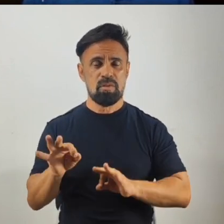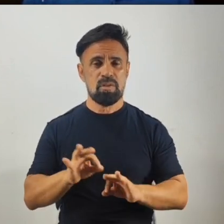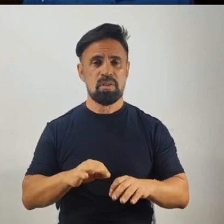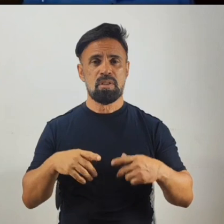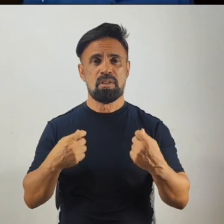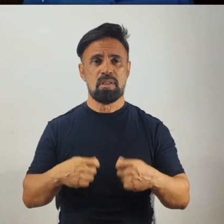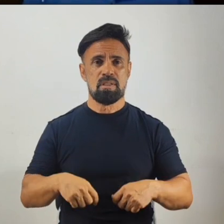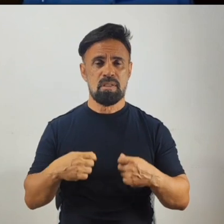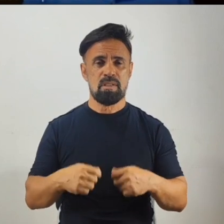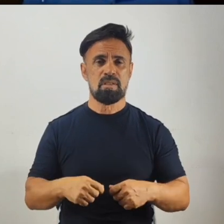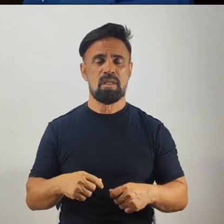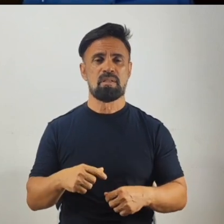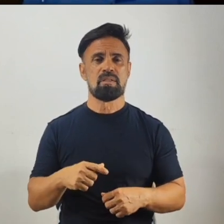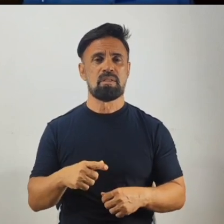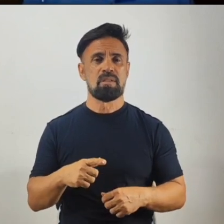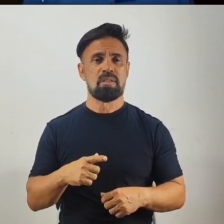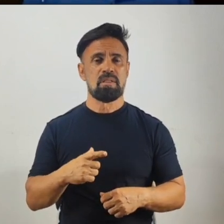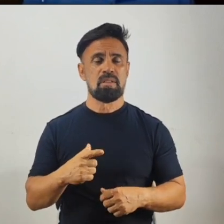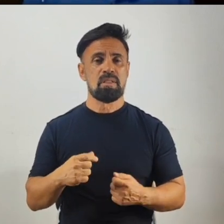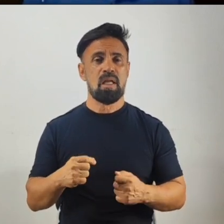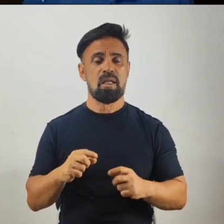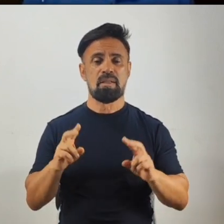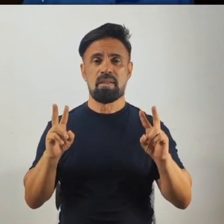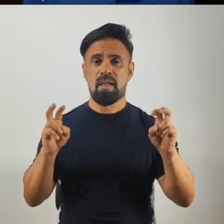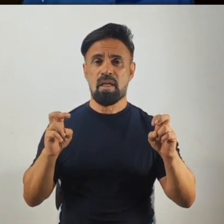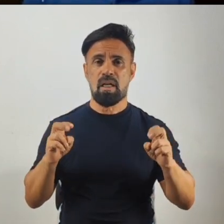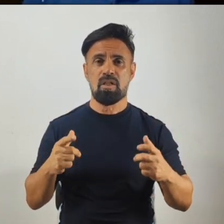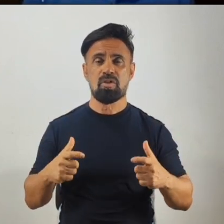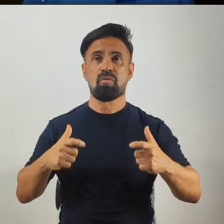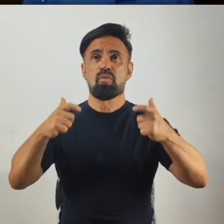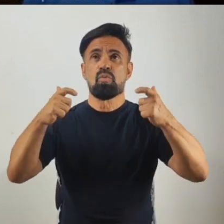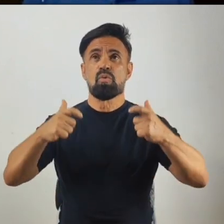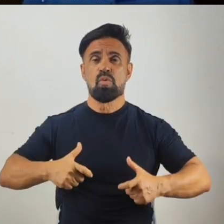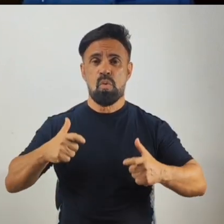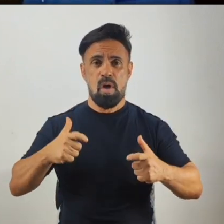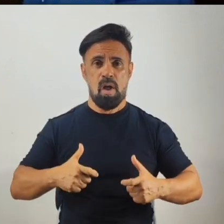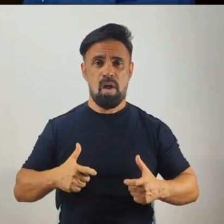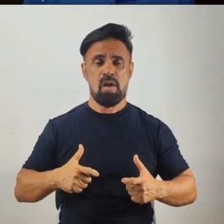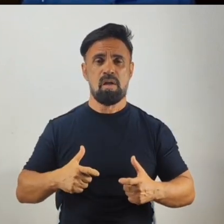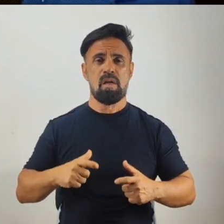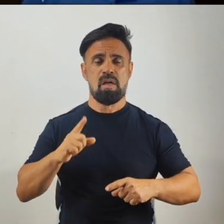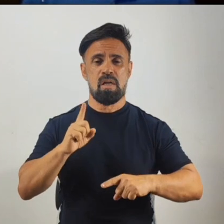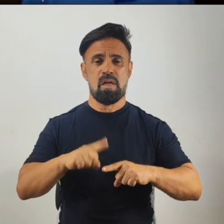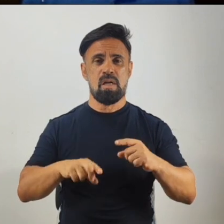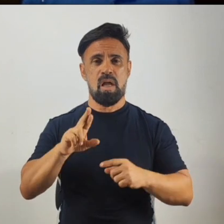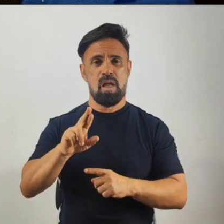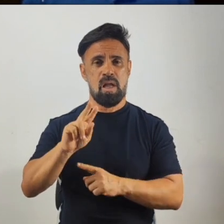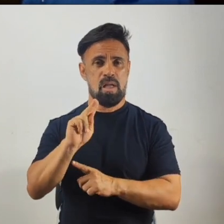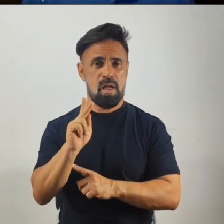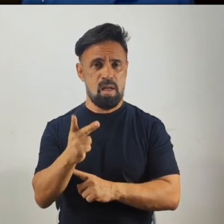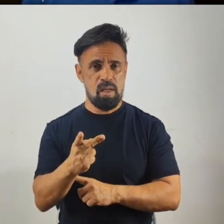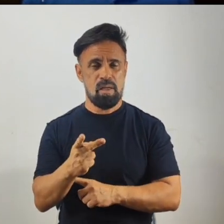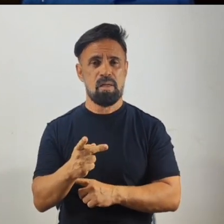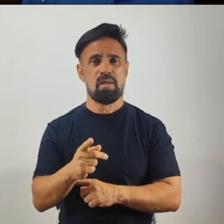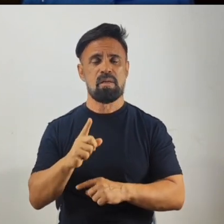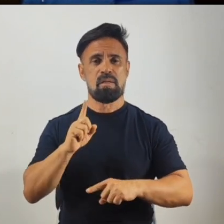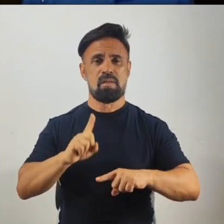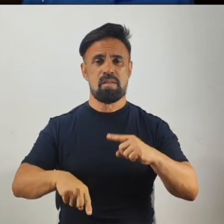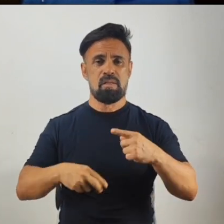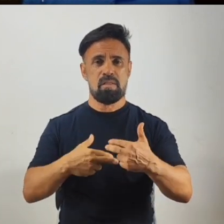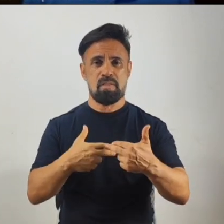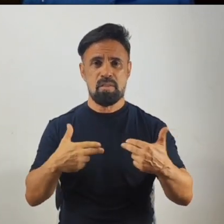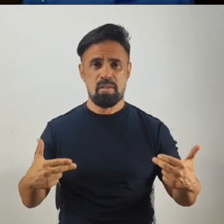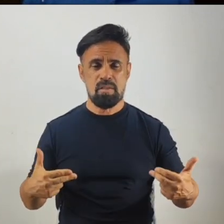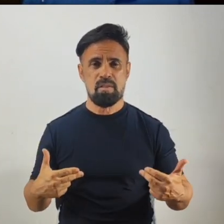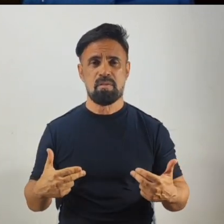Ainda nas condições organizacionais, há necessidade que se pense na questão da infraestrutura física,